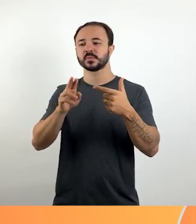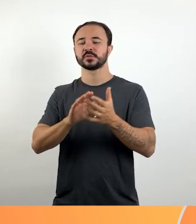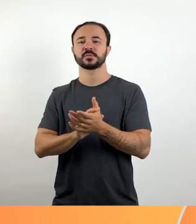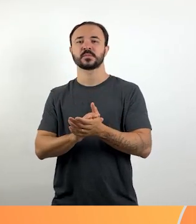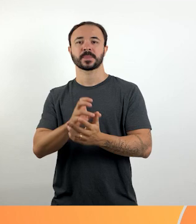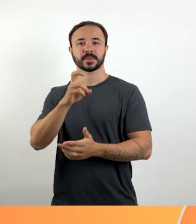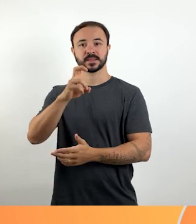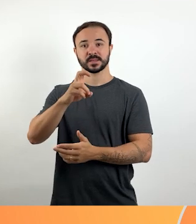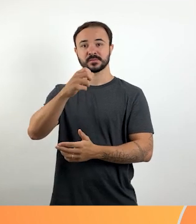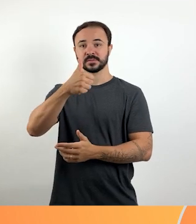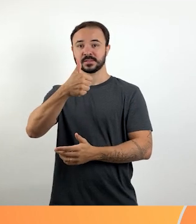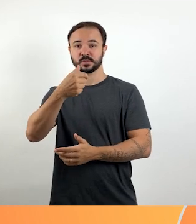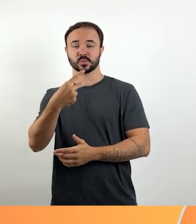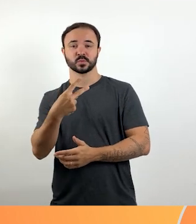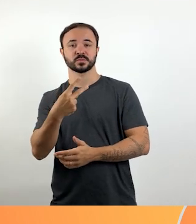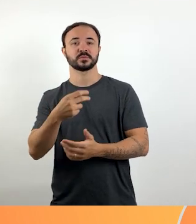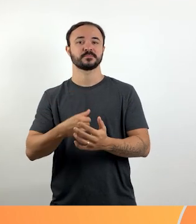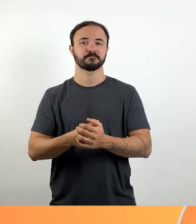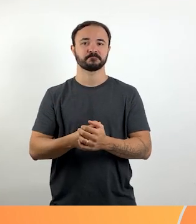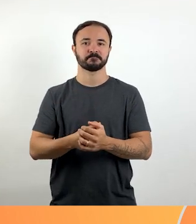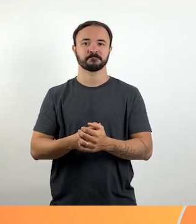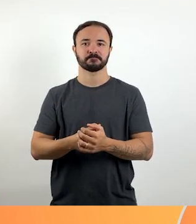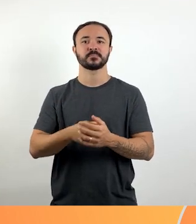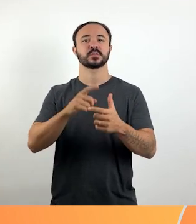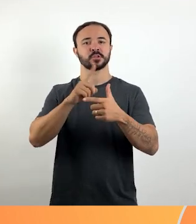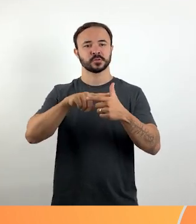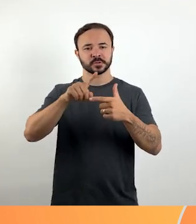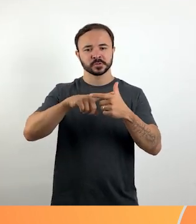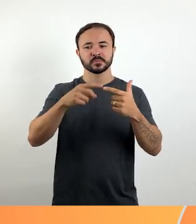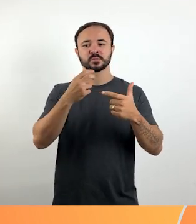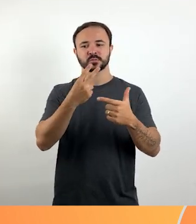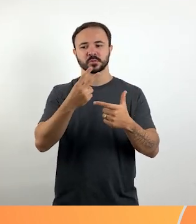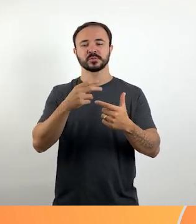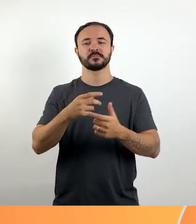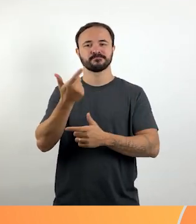512 por 2. Nós temos que